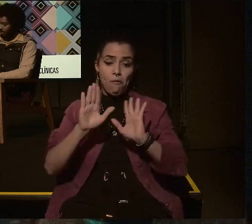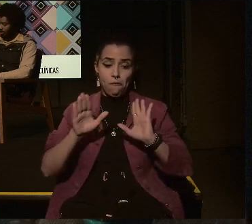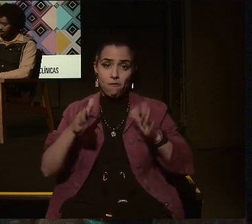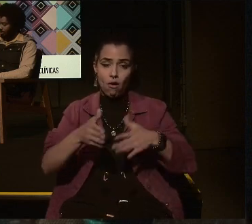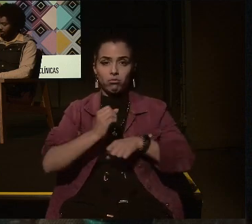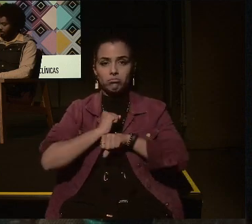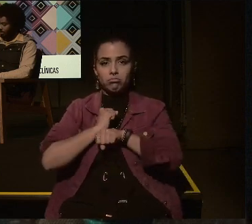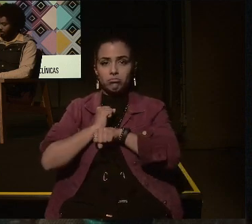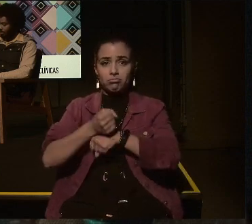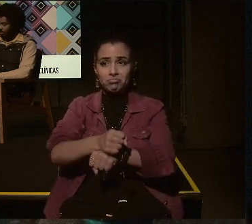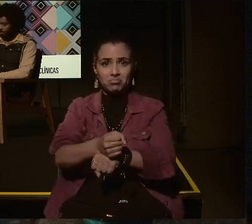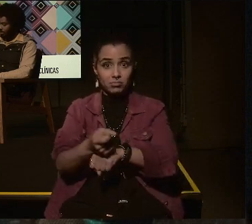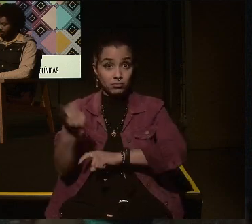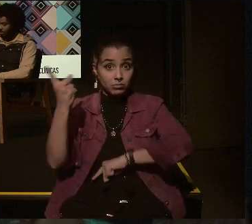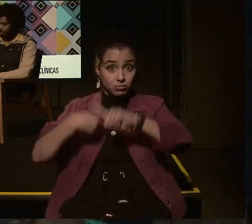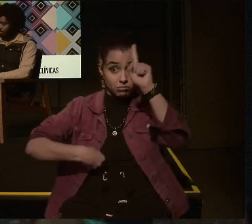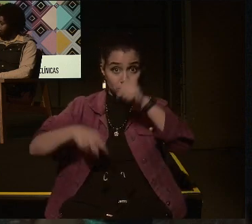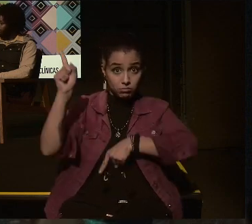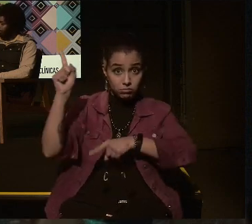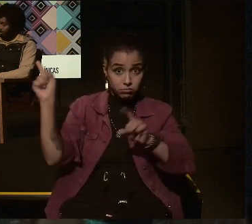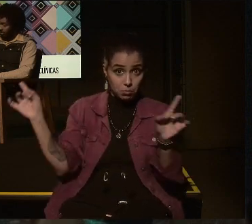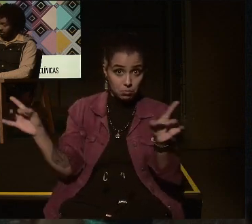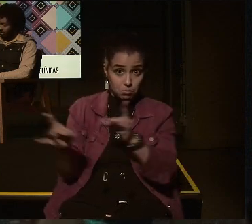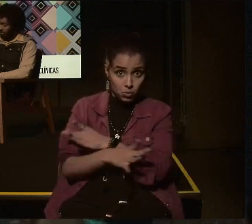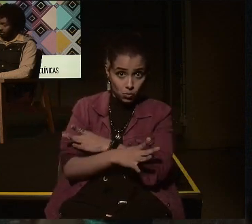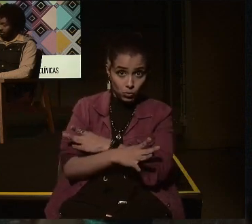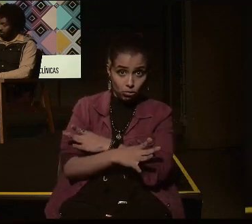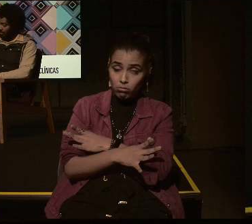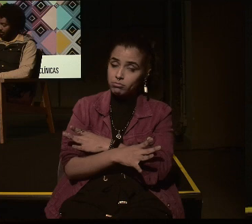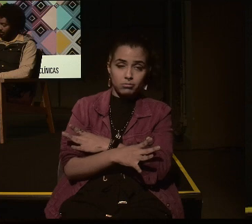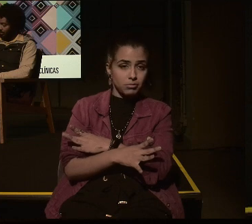sem um processo subjetivo, que o Clóvis Moura chamou